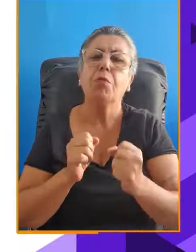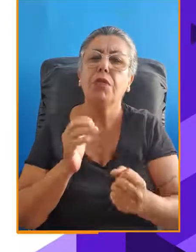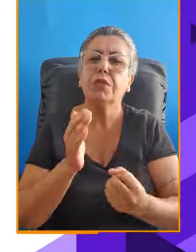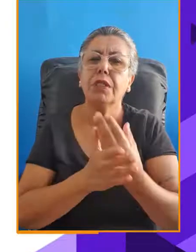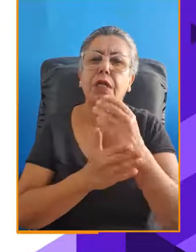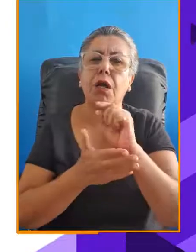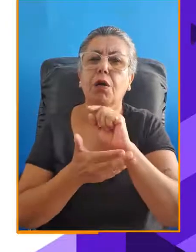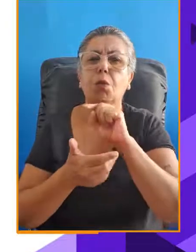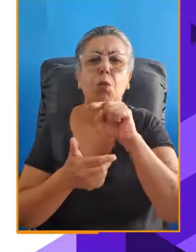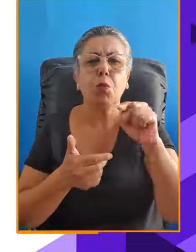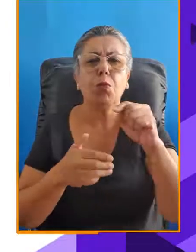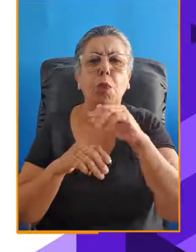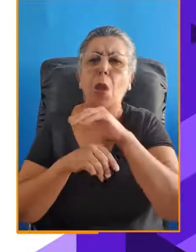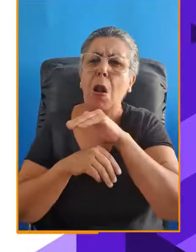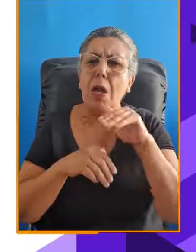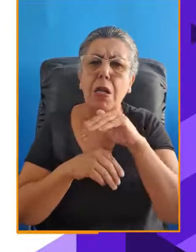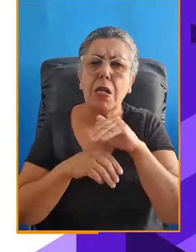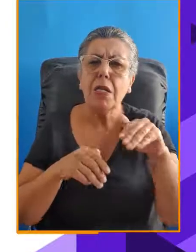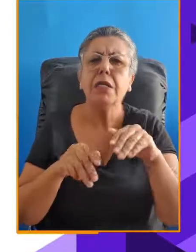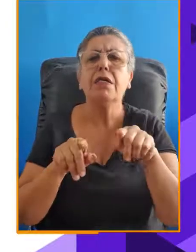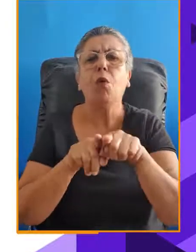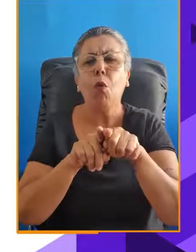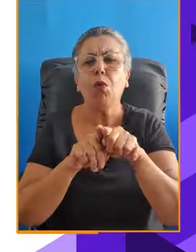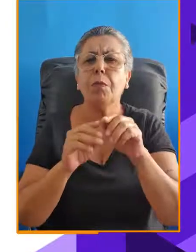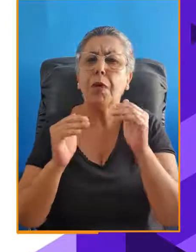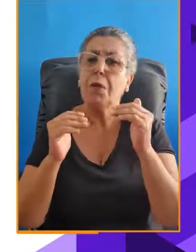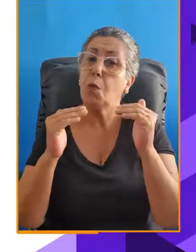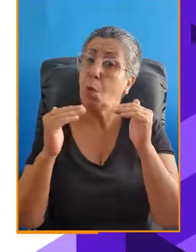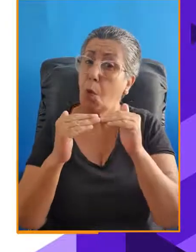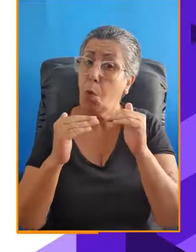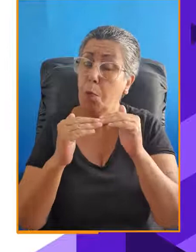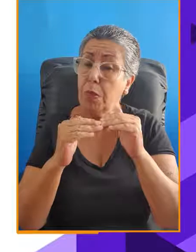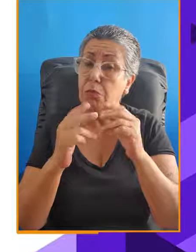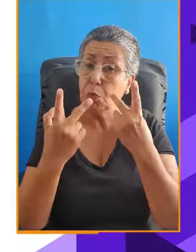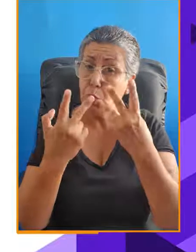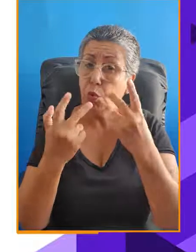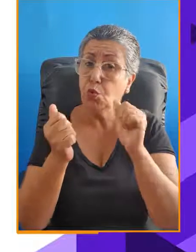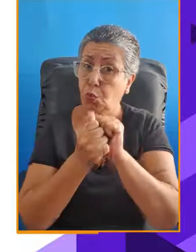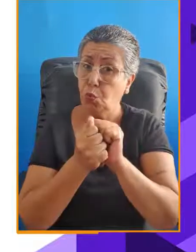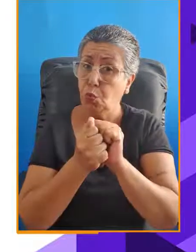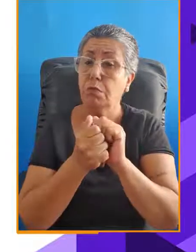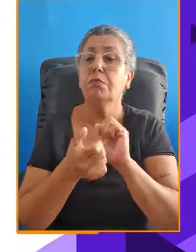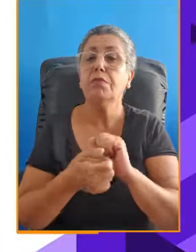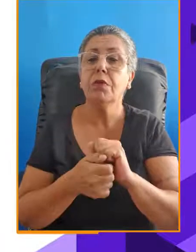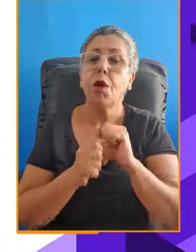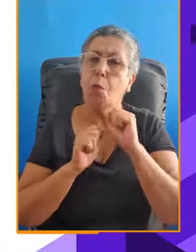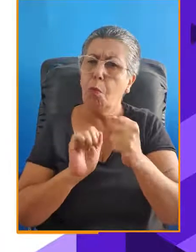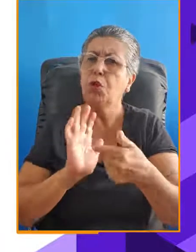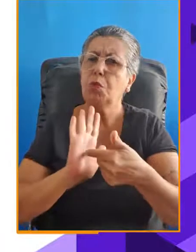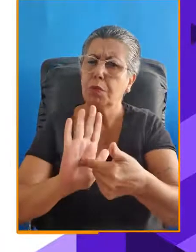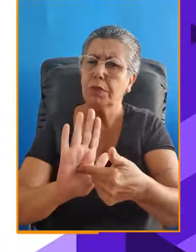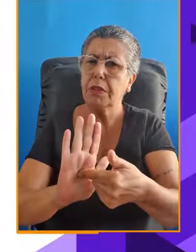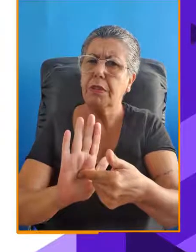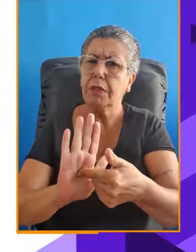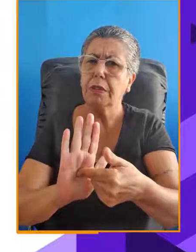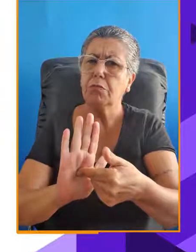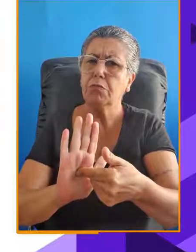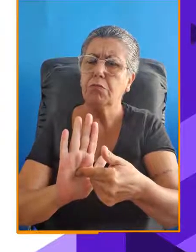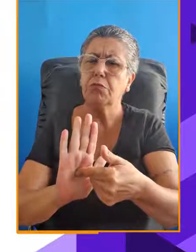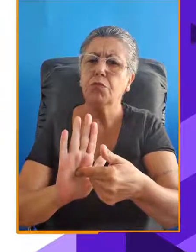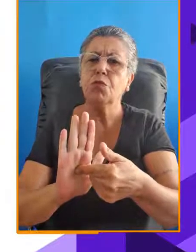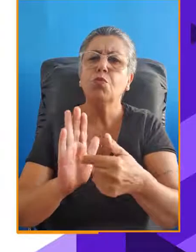com pontos, com linhas, ou ainda com a combinação destes elementos. Ela pode apresentar ainda um